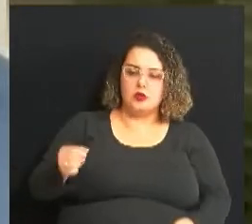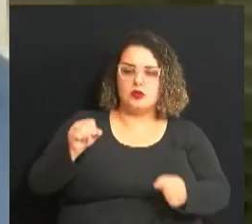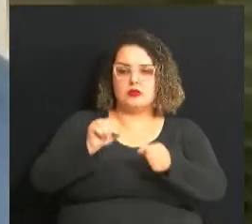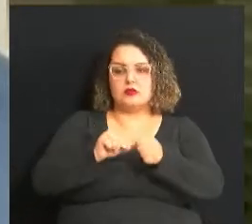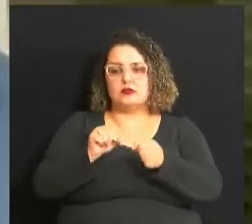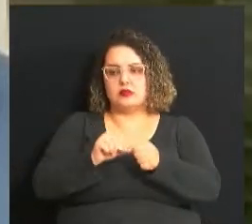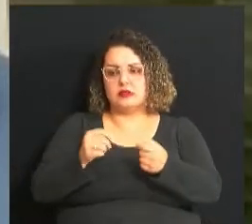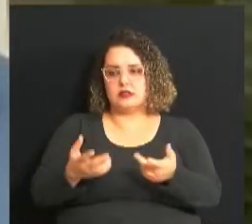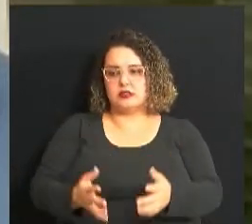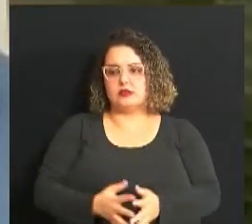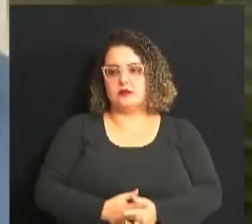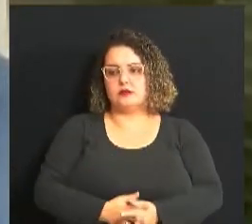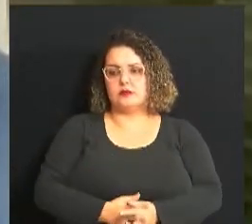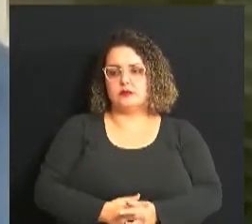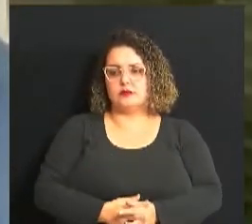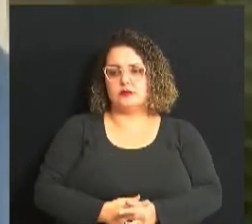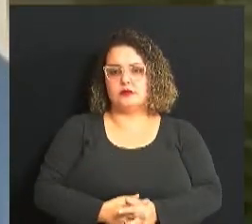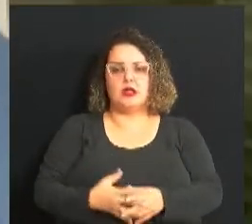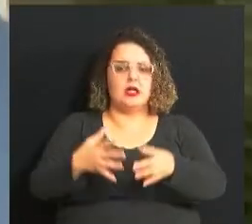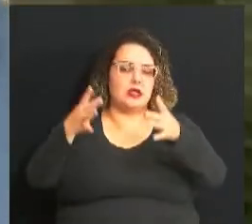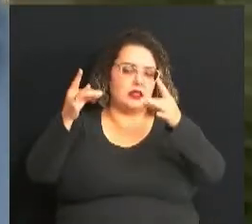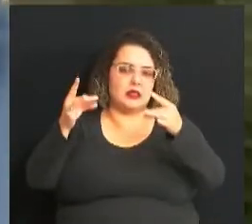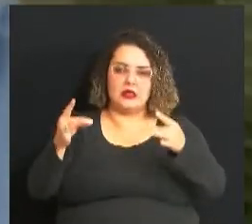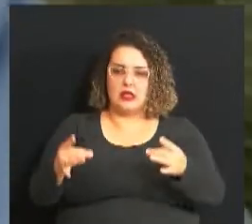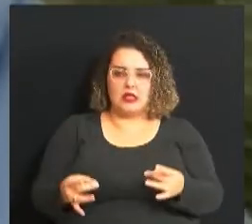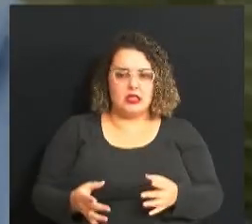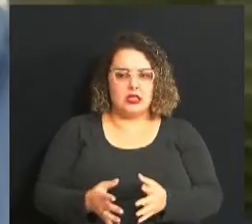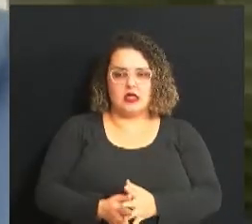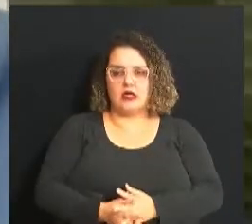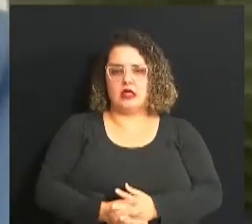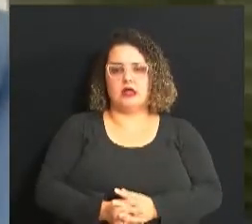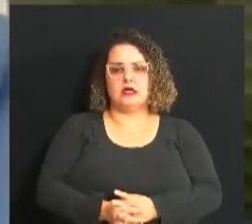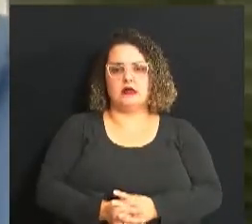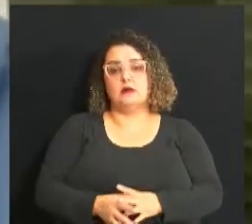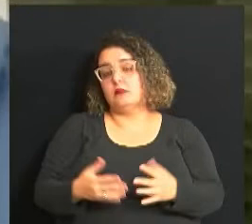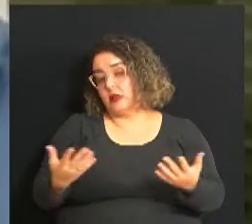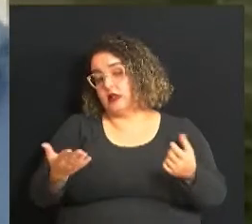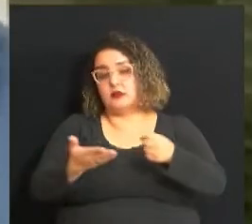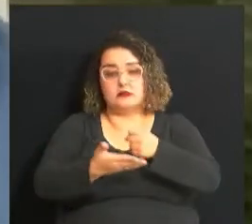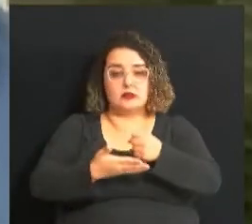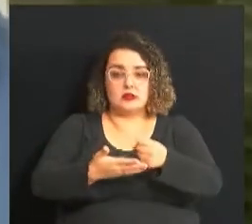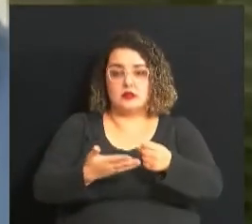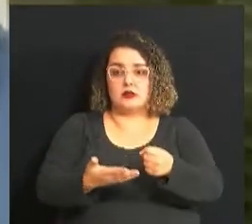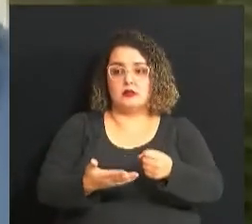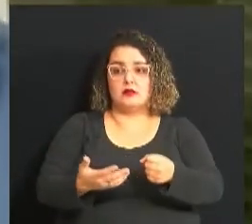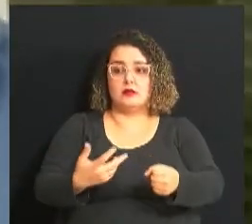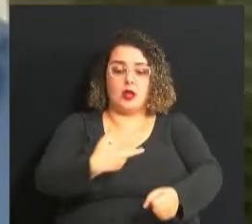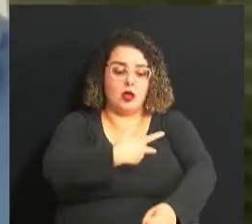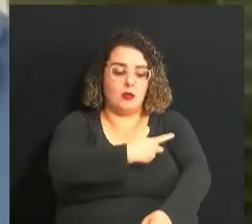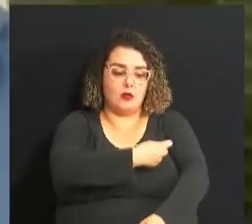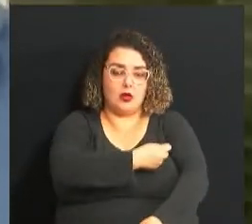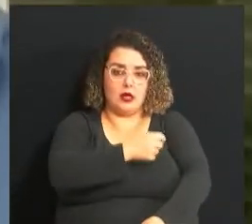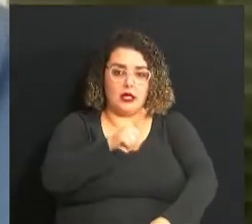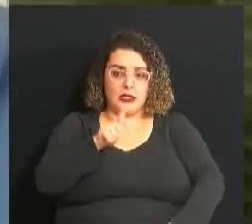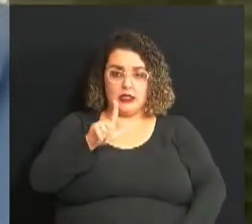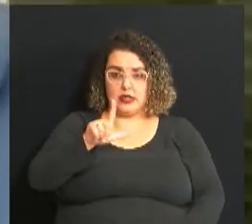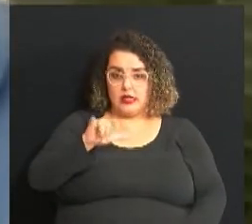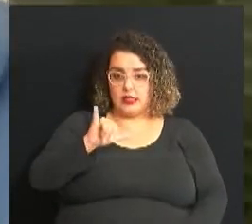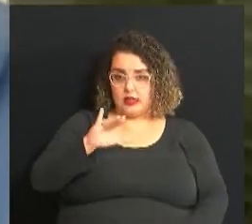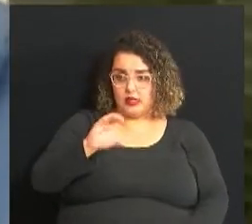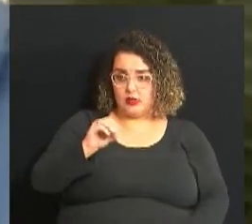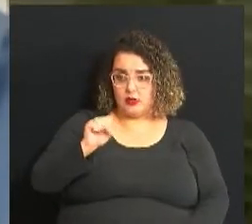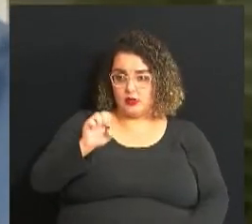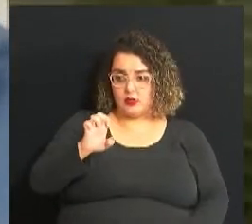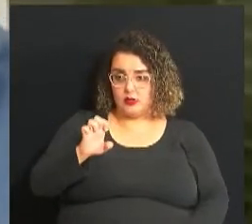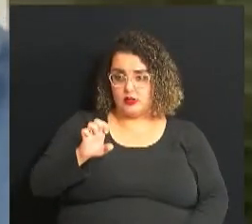alguma detalhe em relação a isso, mas basicamente uma dosagem de glicose no sangue aumentada, ele pode já